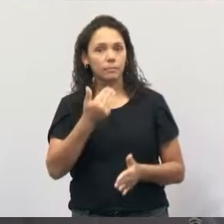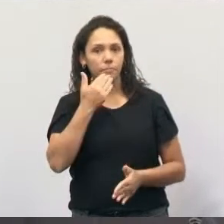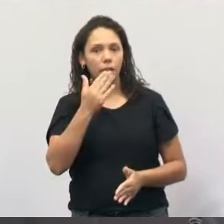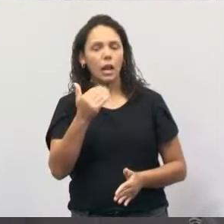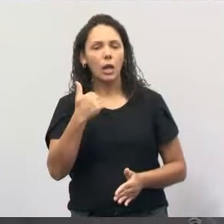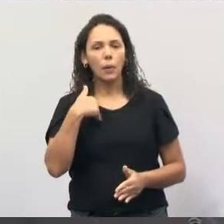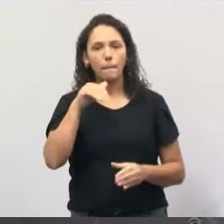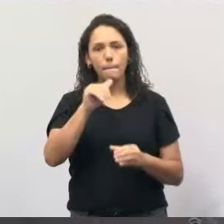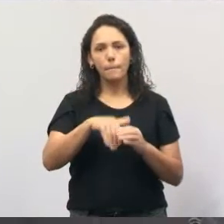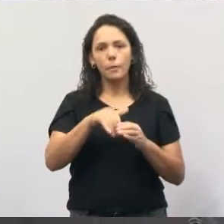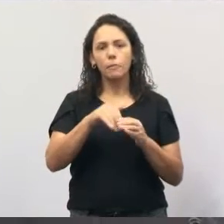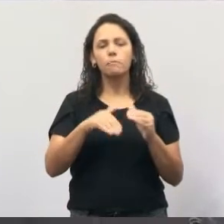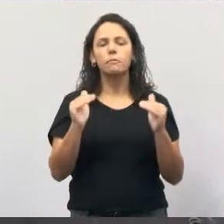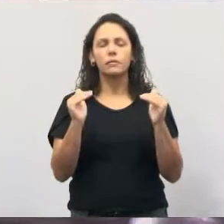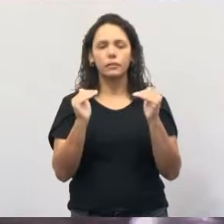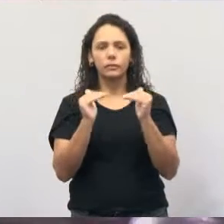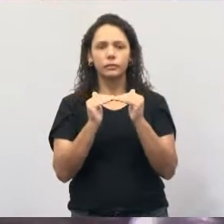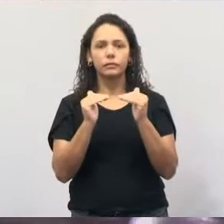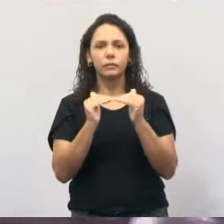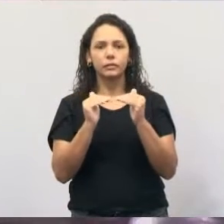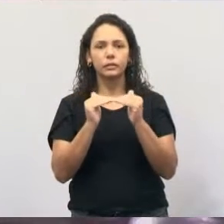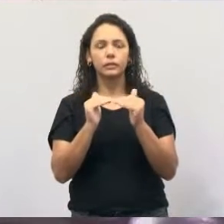favorável.